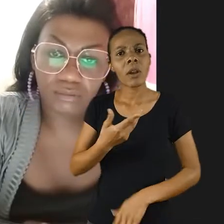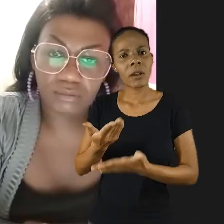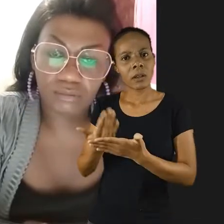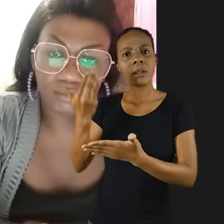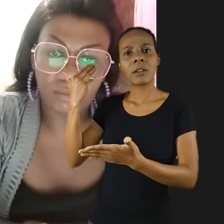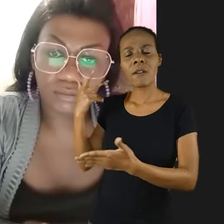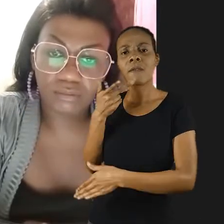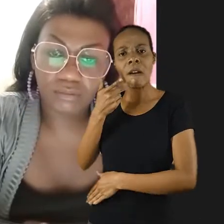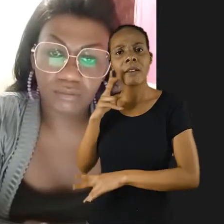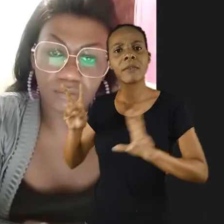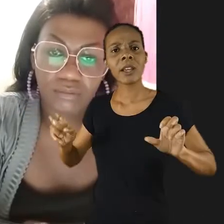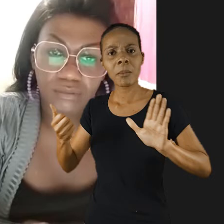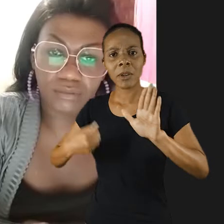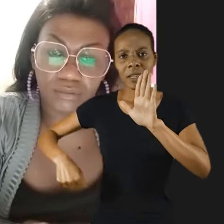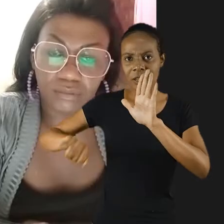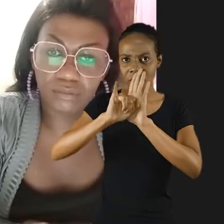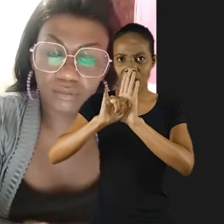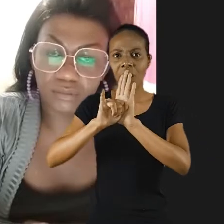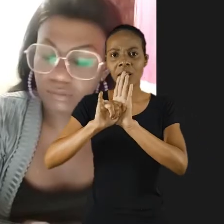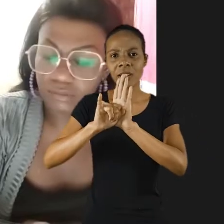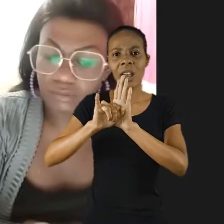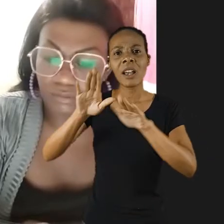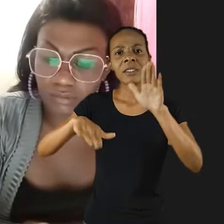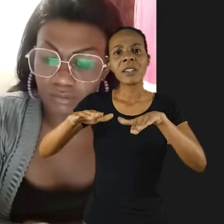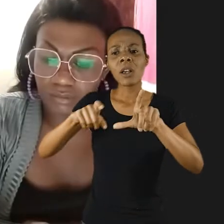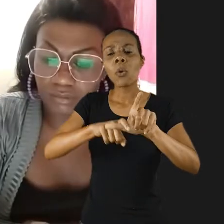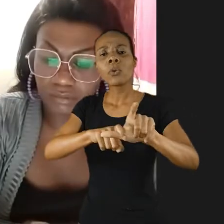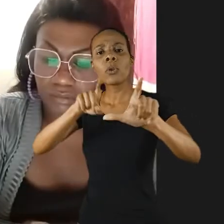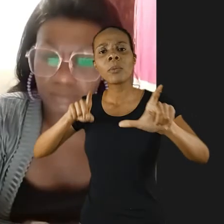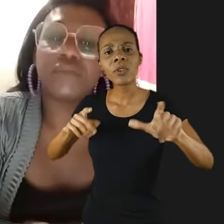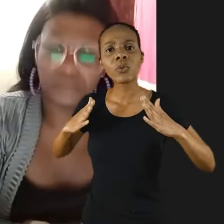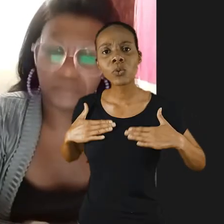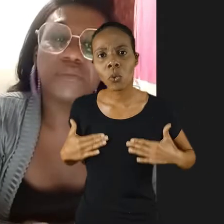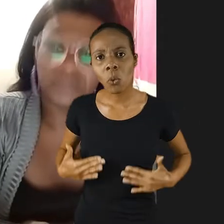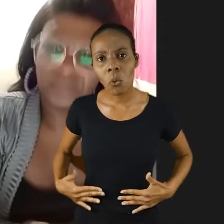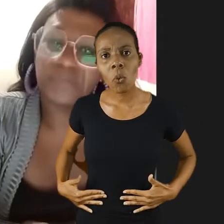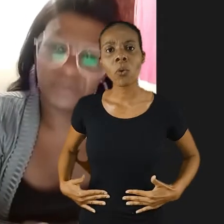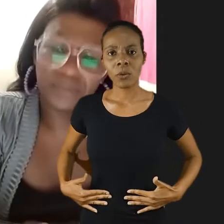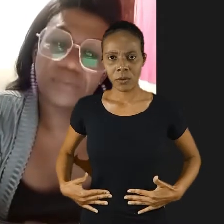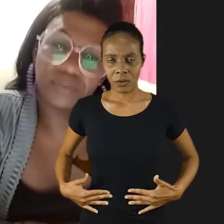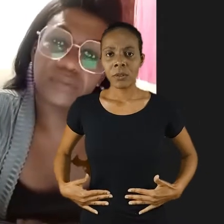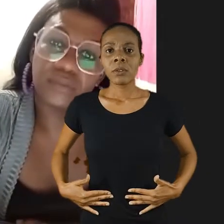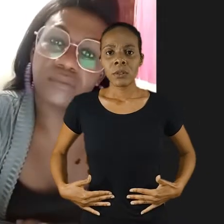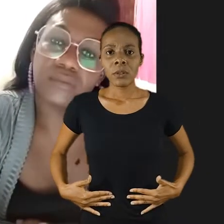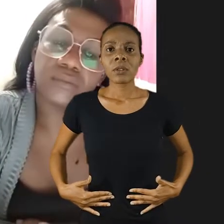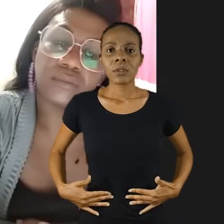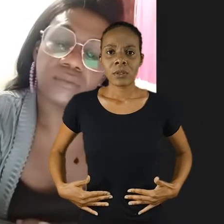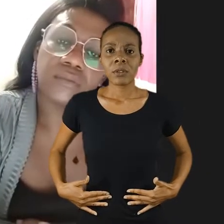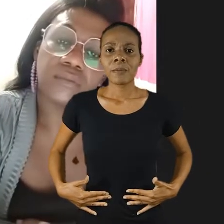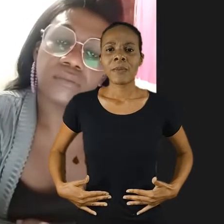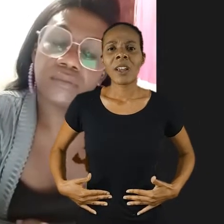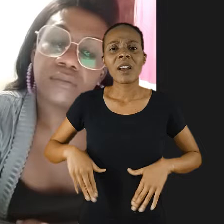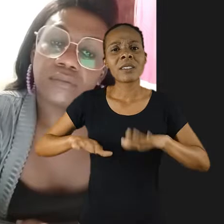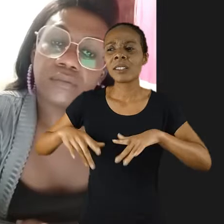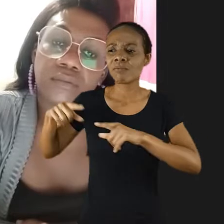arranca a autonomia desse corpo, dessa corpa, você arranca a sua identidade, a sua ancestralidade,